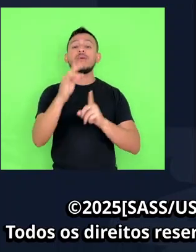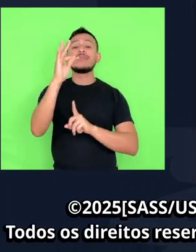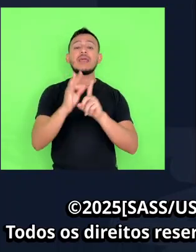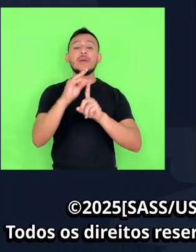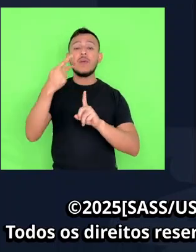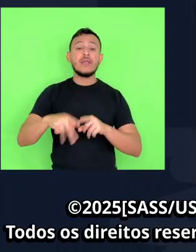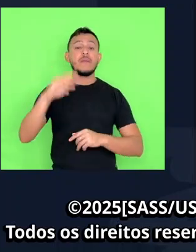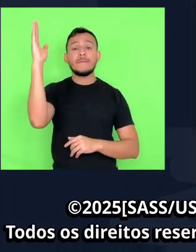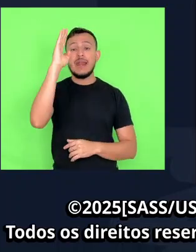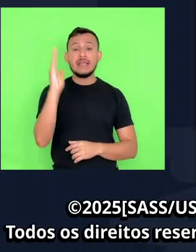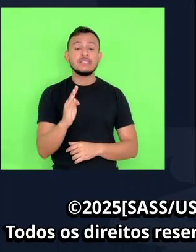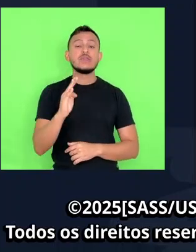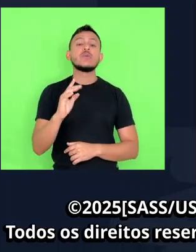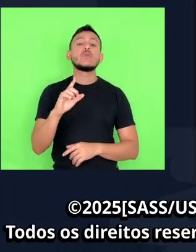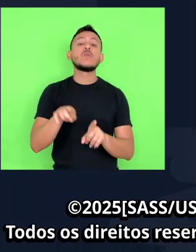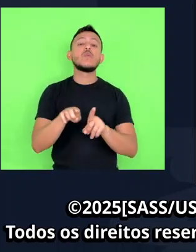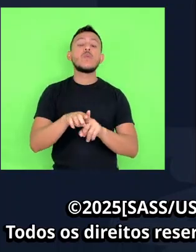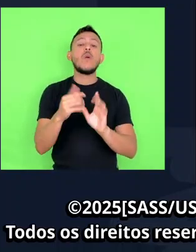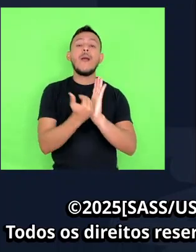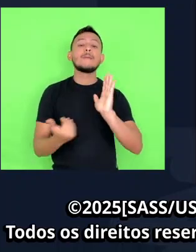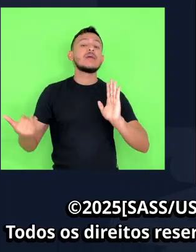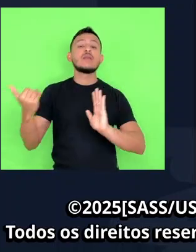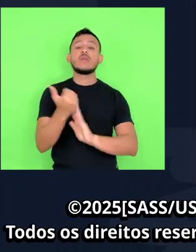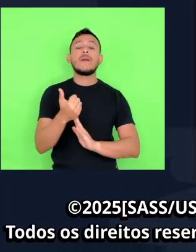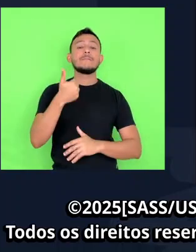temperatura no Brasil aumentou de